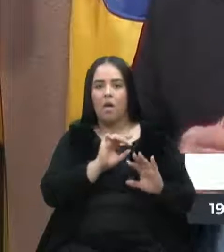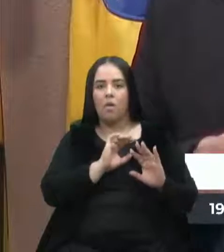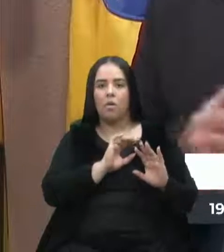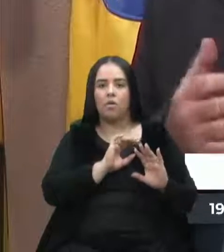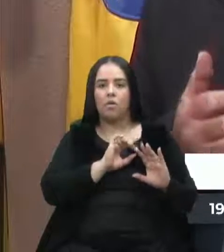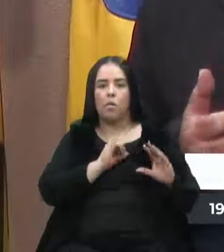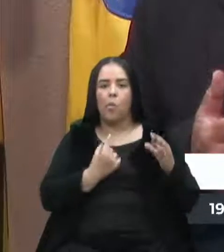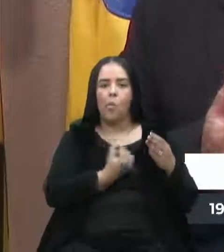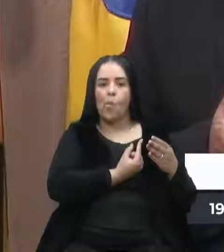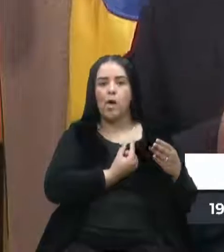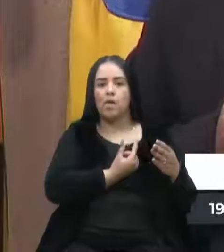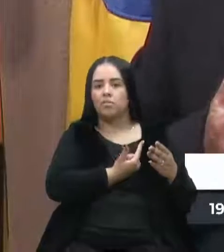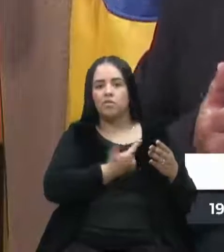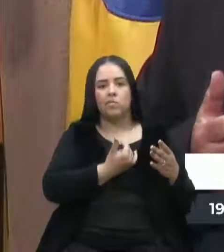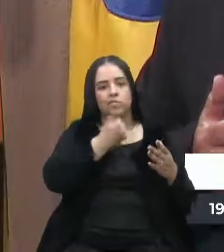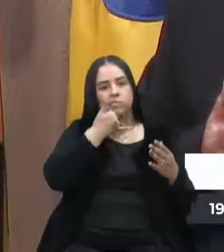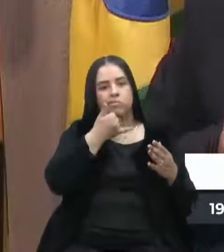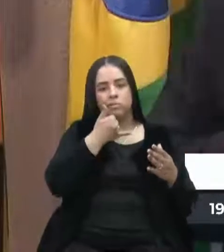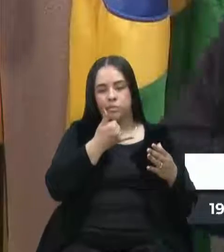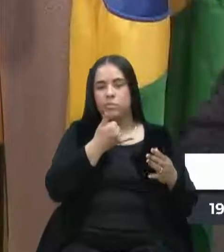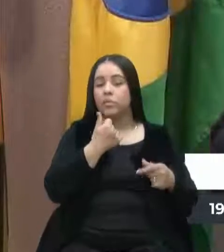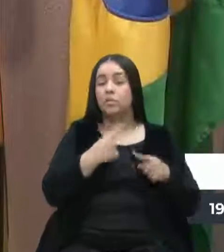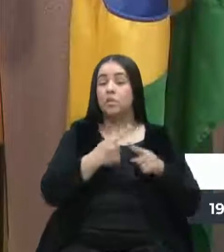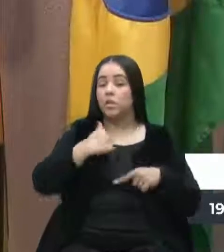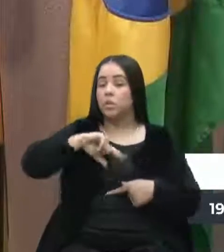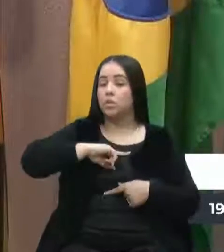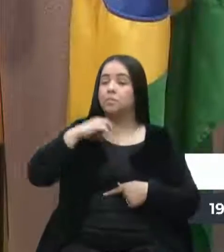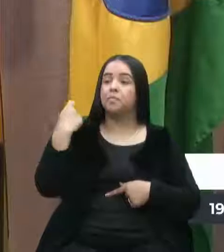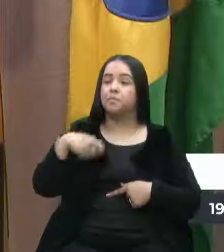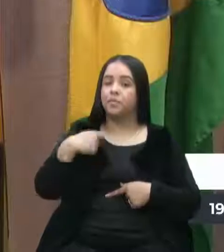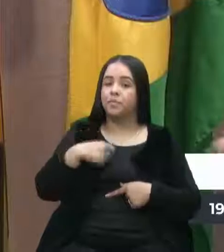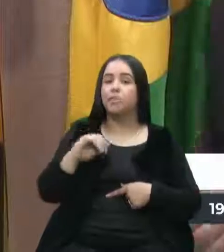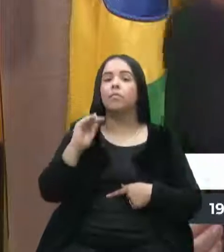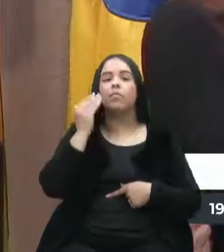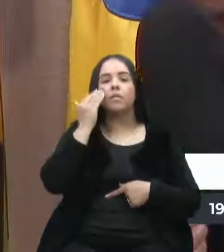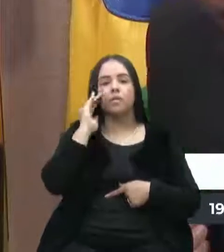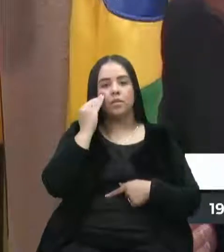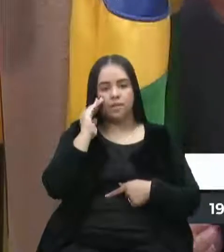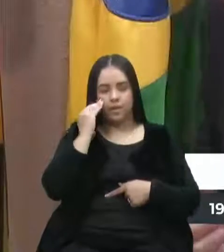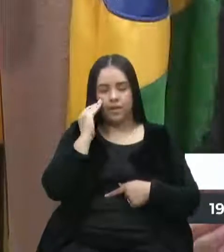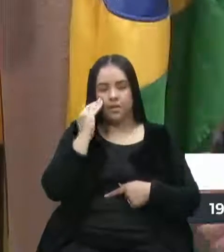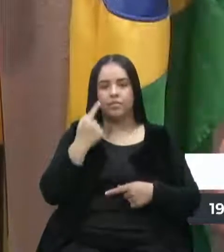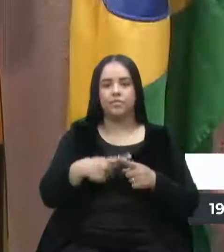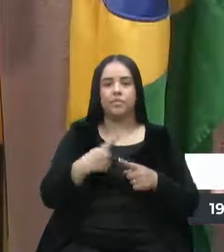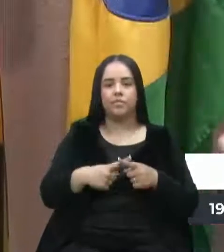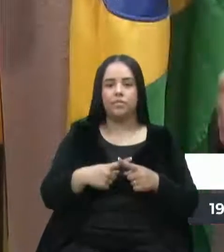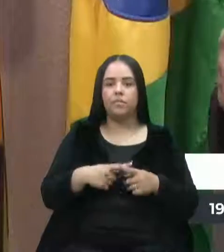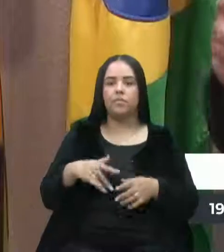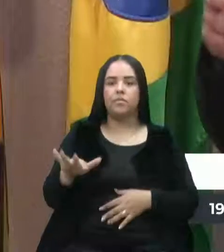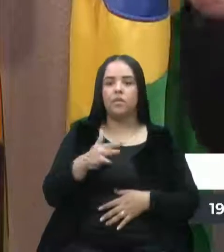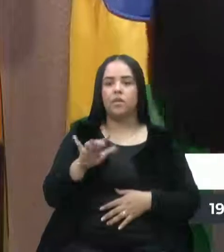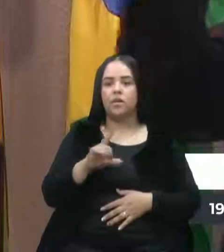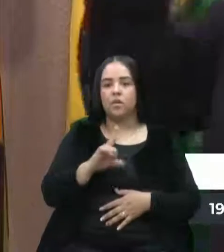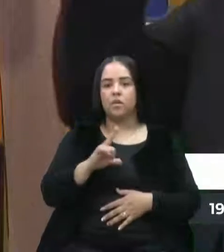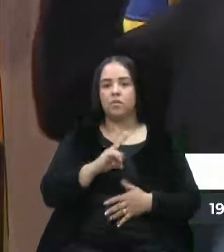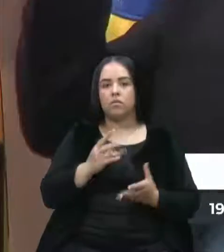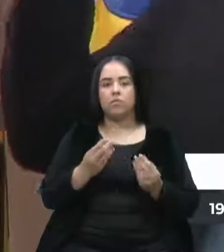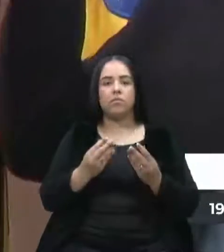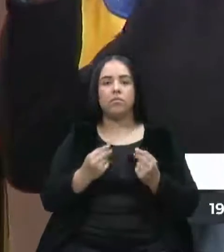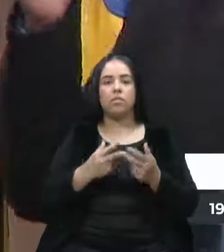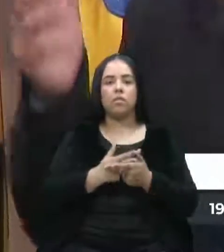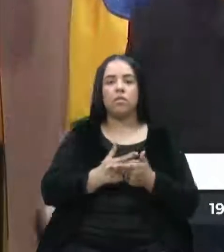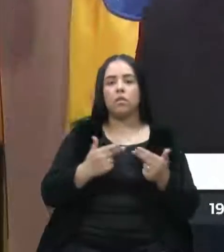cidade eu quero dizer que nós precisamos compreender que muitas coisas a gente